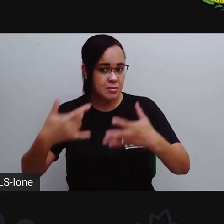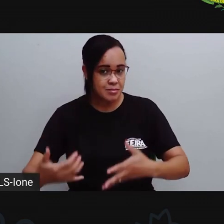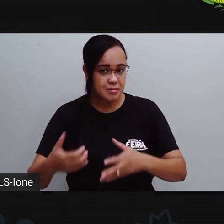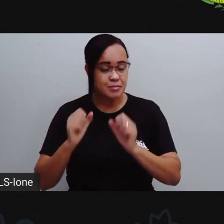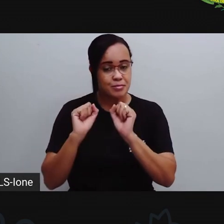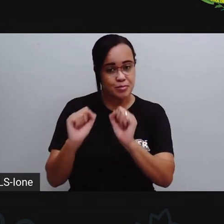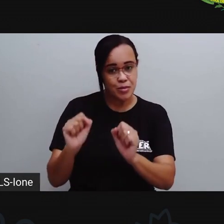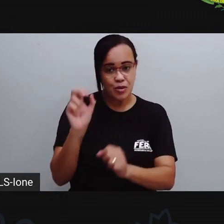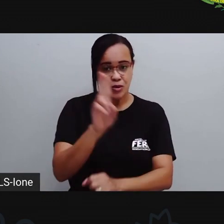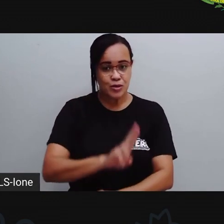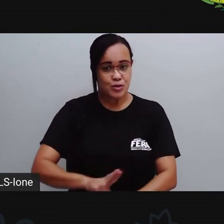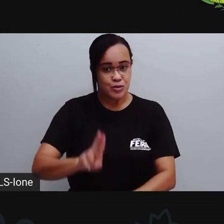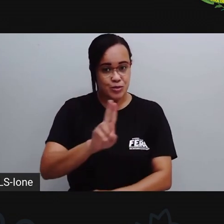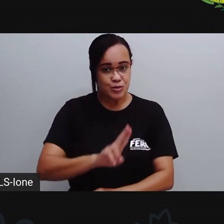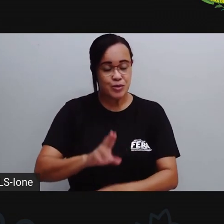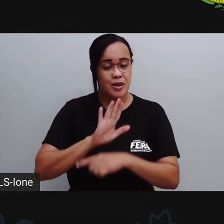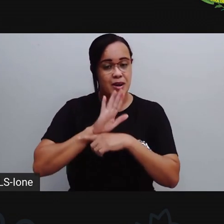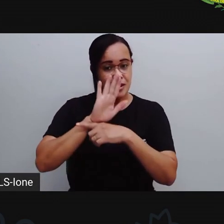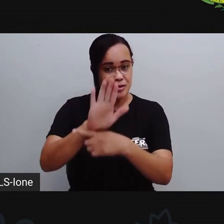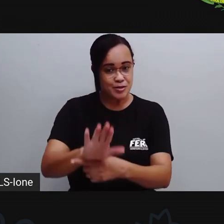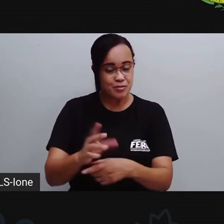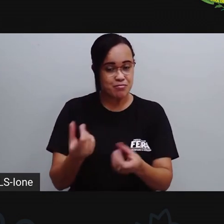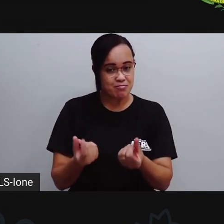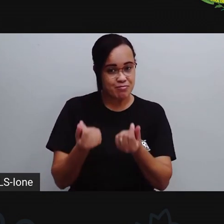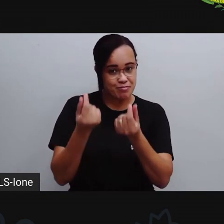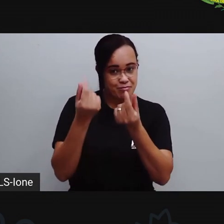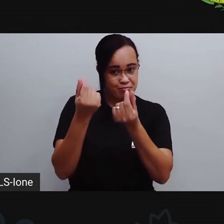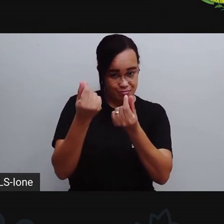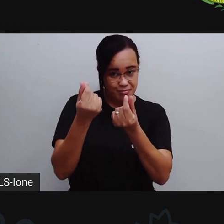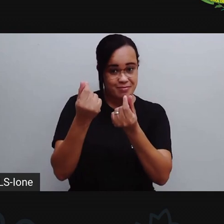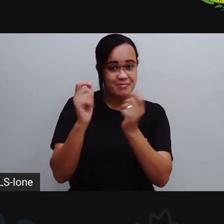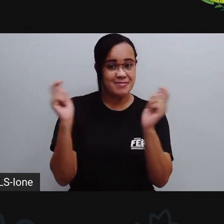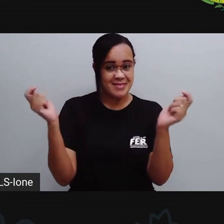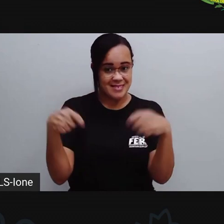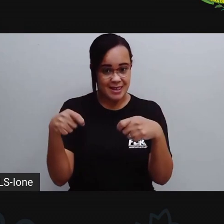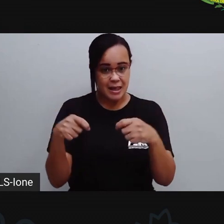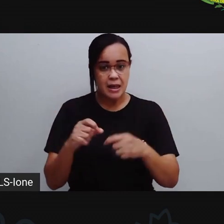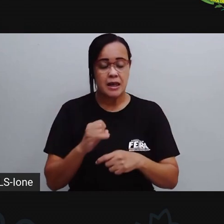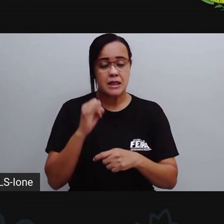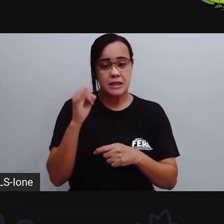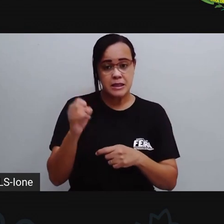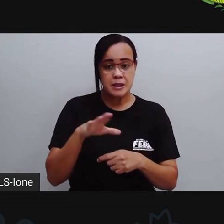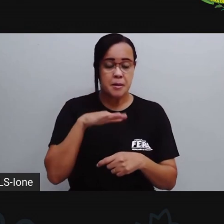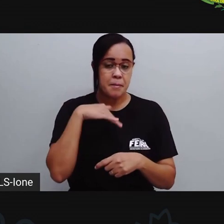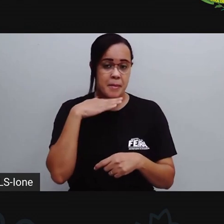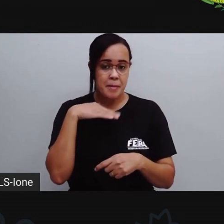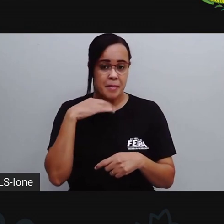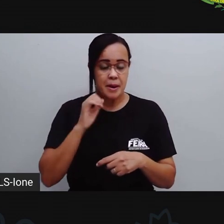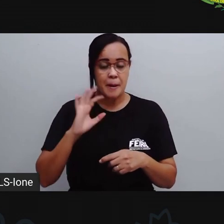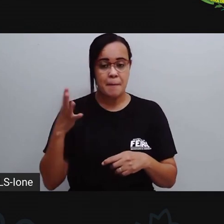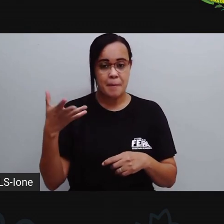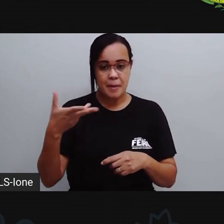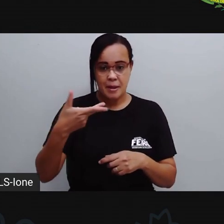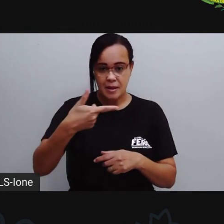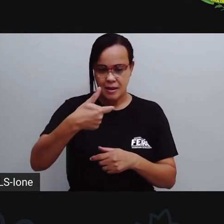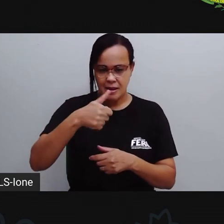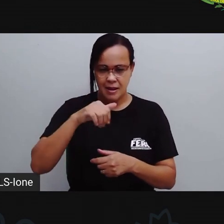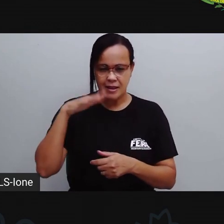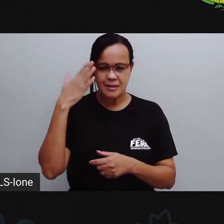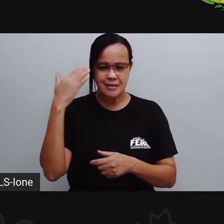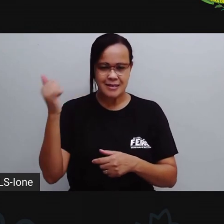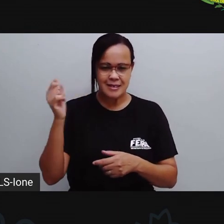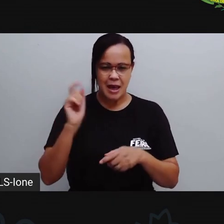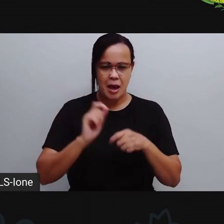para ganhar um dinheirinho extra no final do mês, né? E aí, se tiver uma mamãe aí que tem uma habilidade com tesoura,